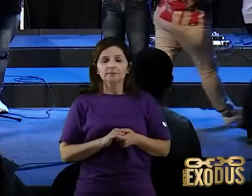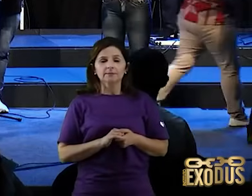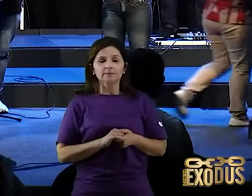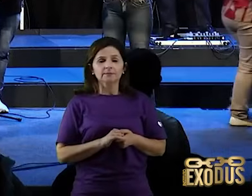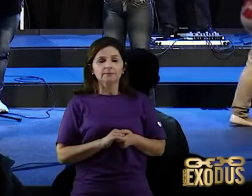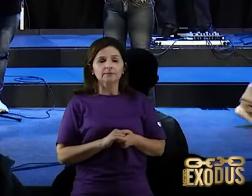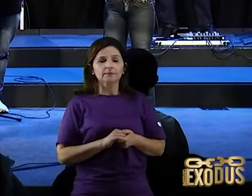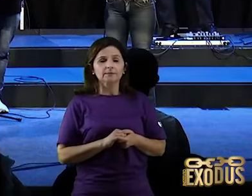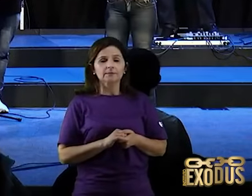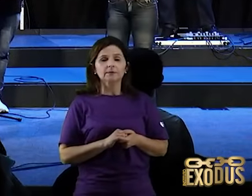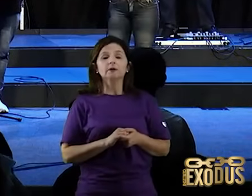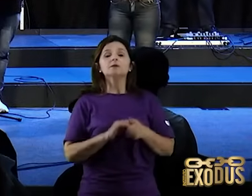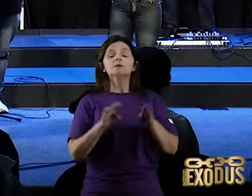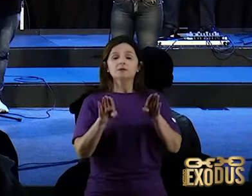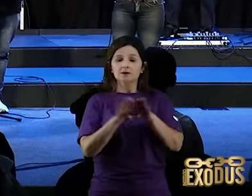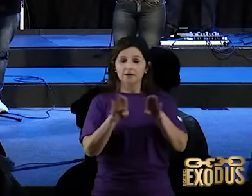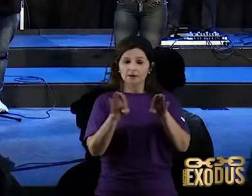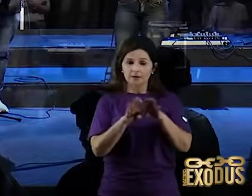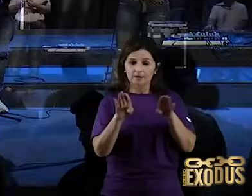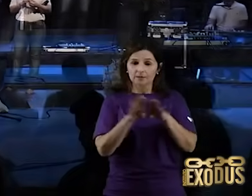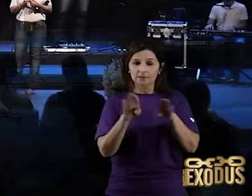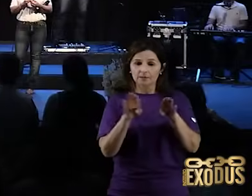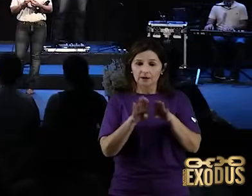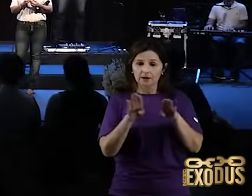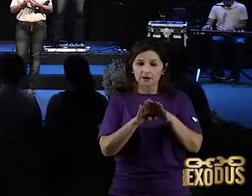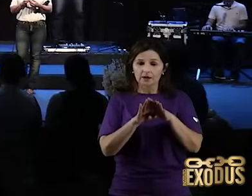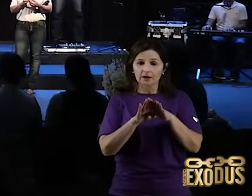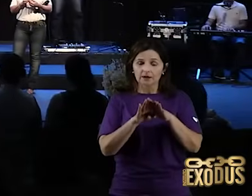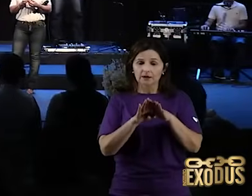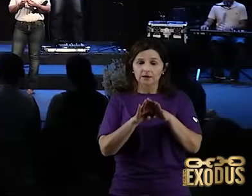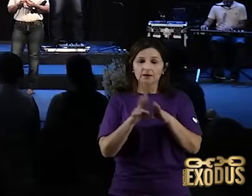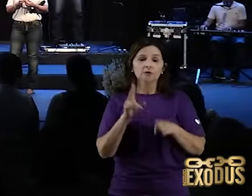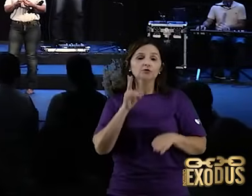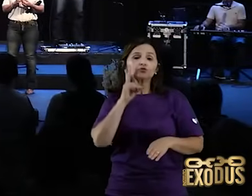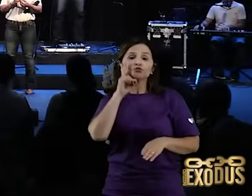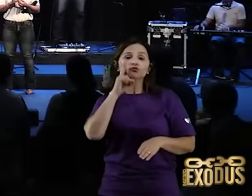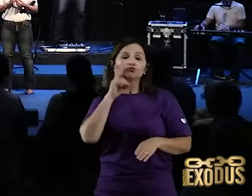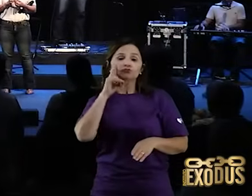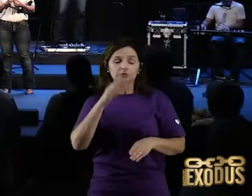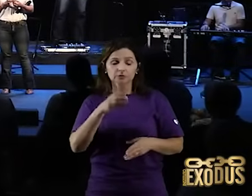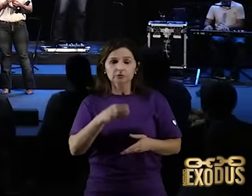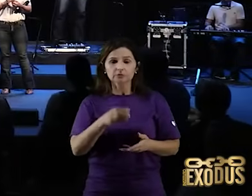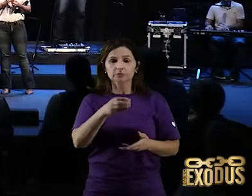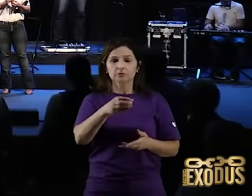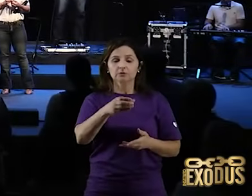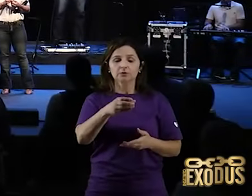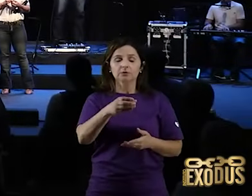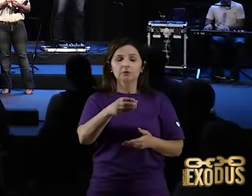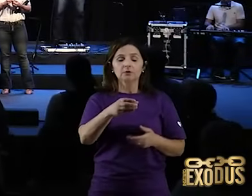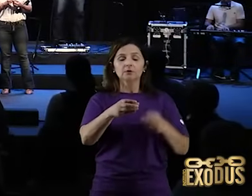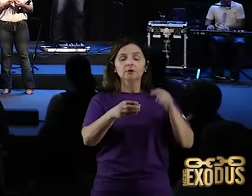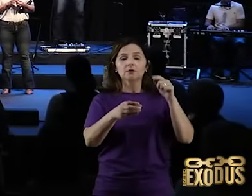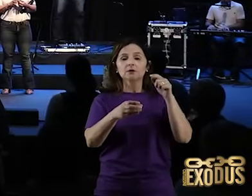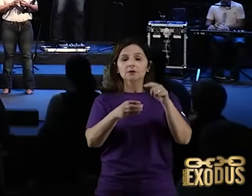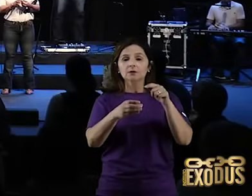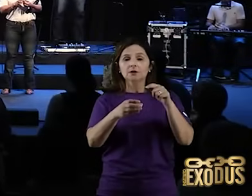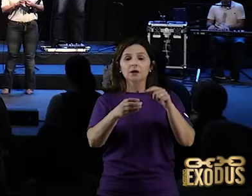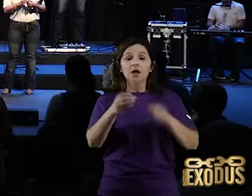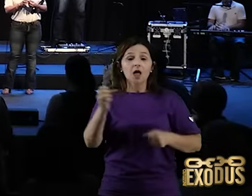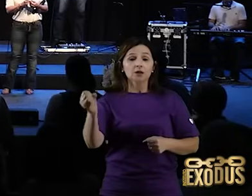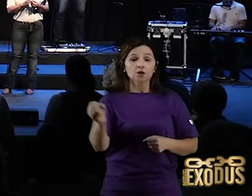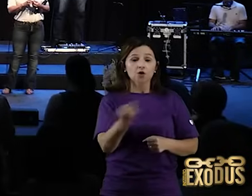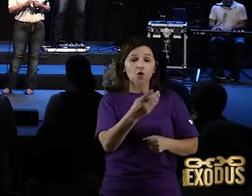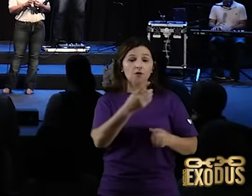25 da mesma forma depois da ceia ele tomou o cálice e disse este Cálice é a nova aliança no